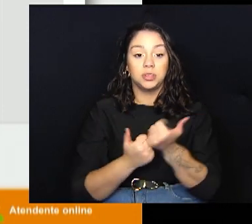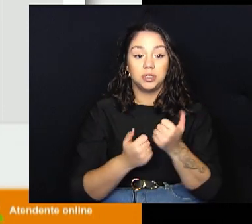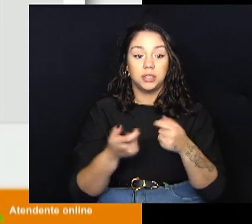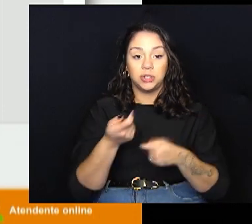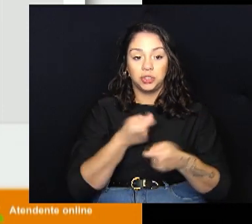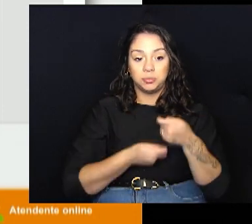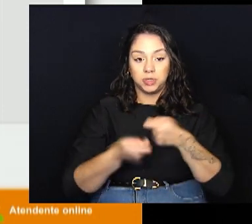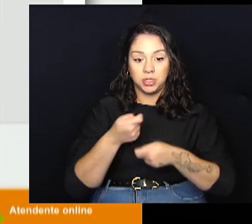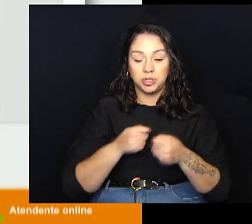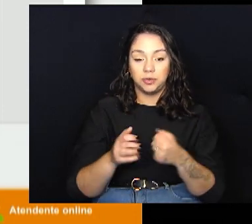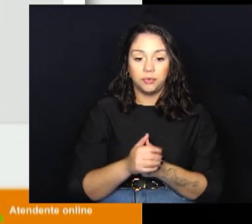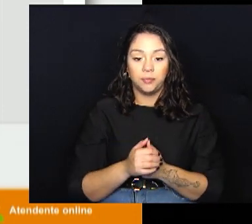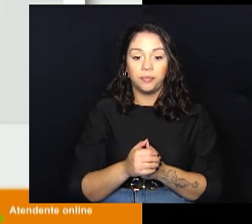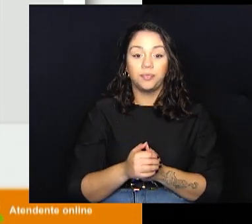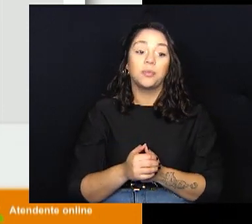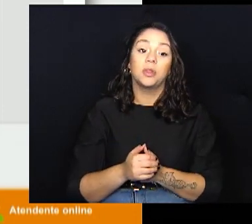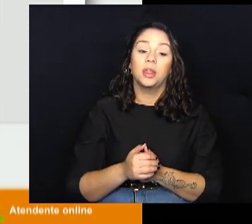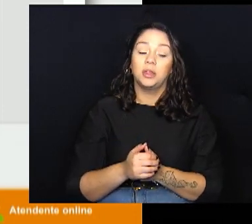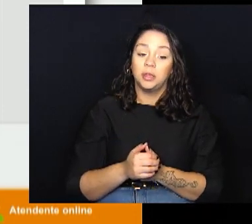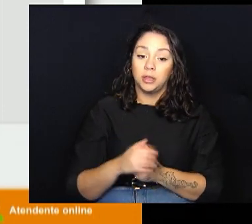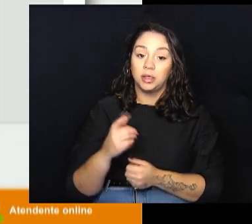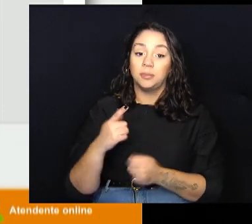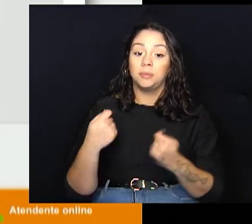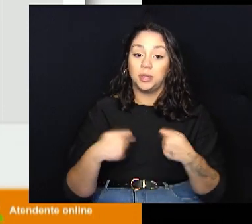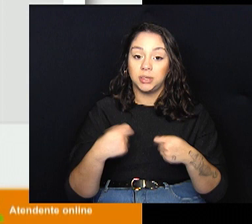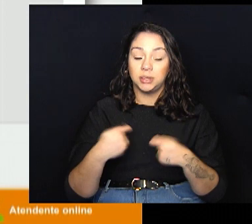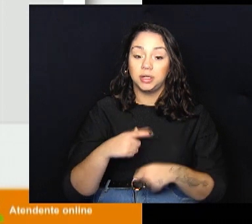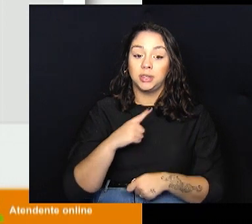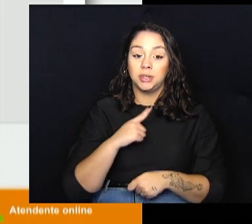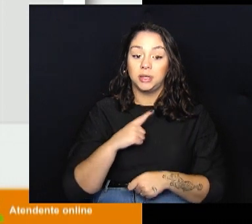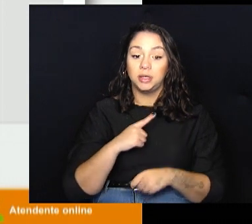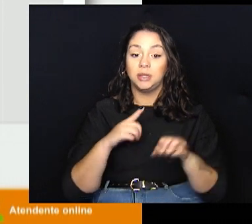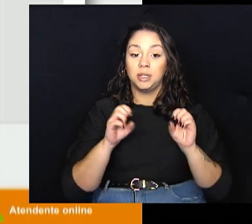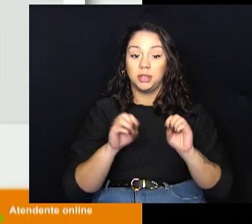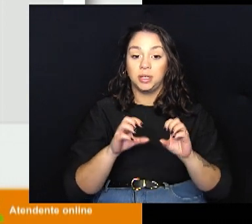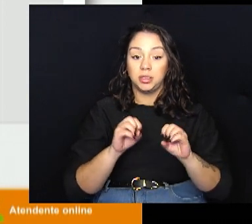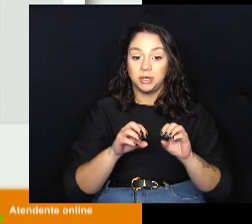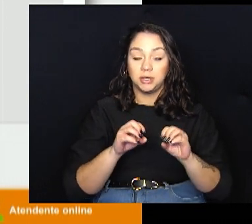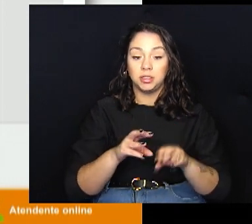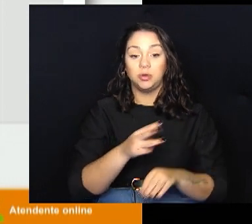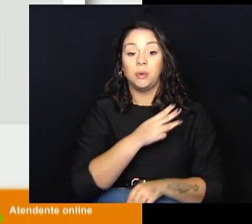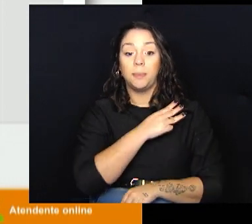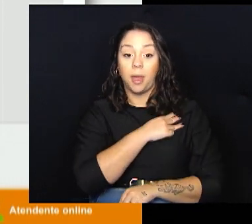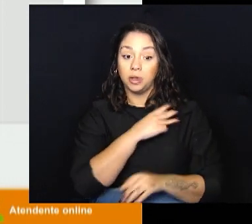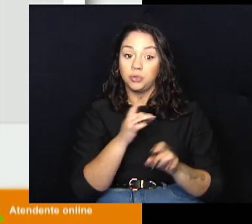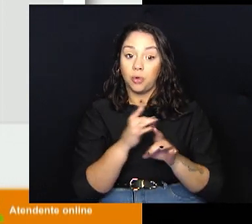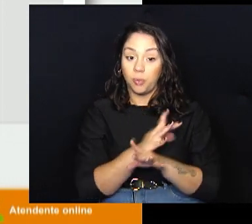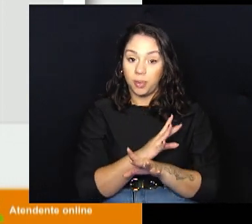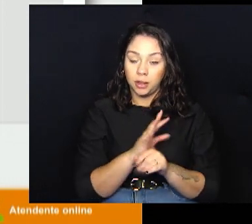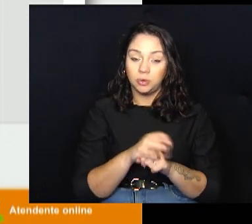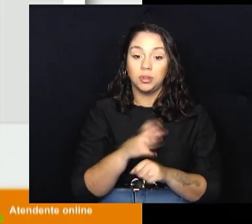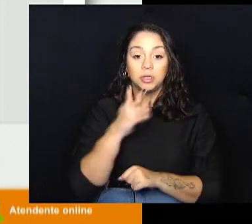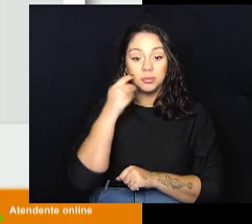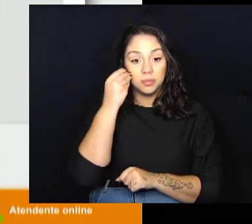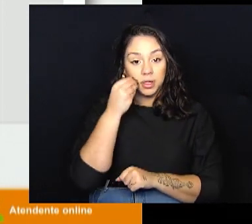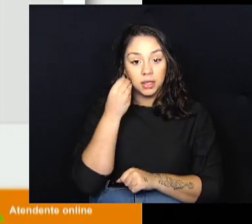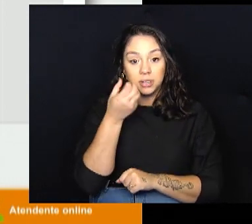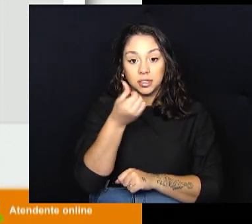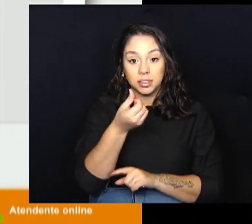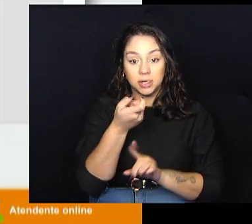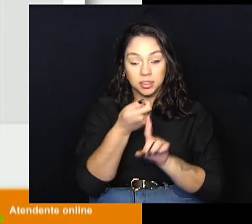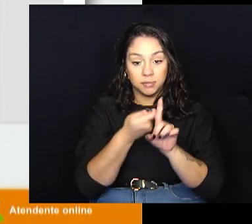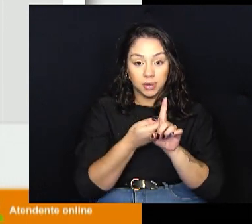a escolaridade é necessário ter o ensino médio completo ter experiência de pelo menos seis meses